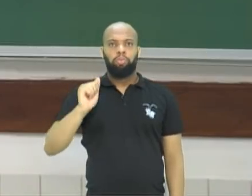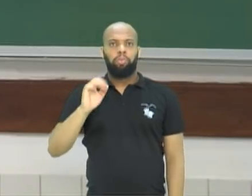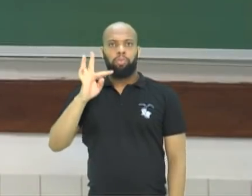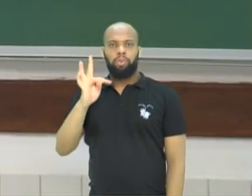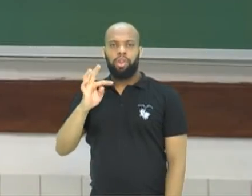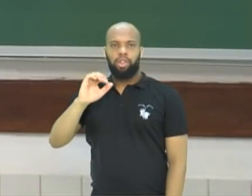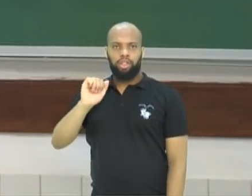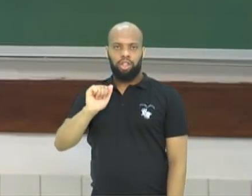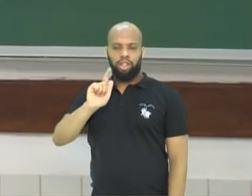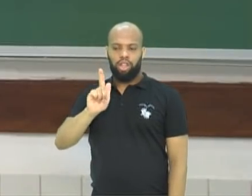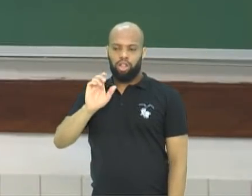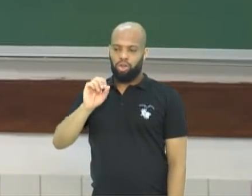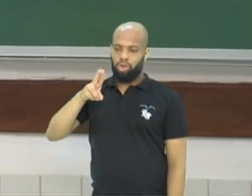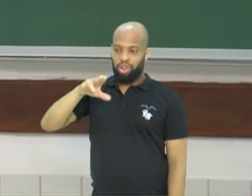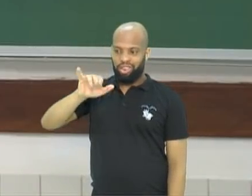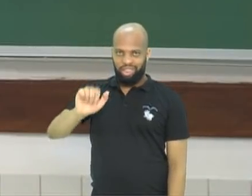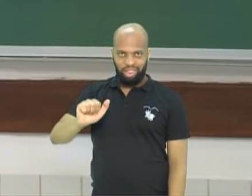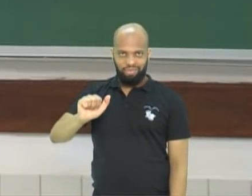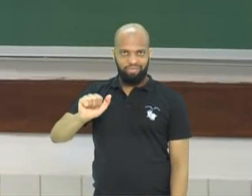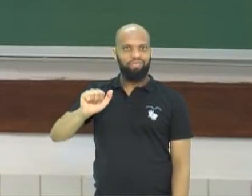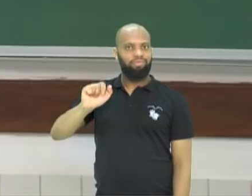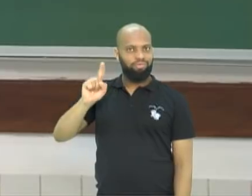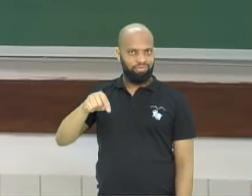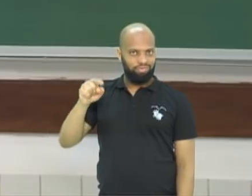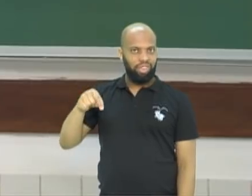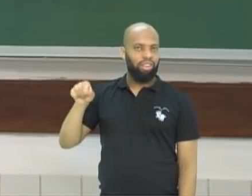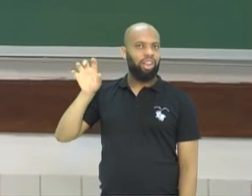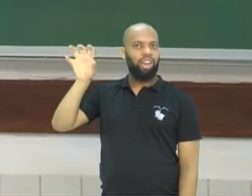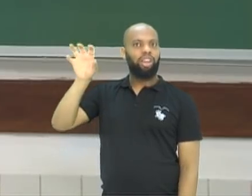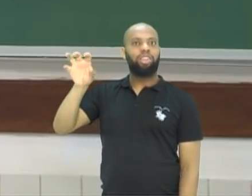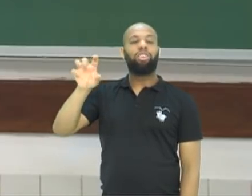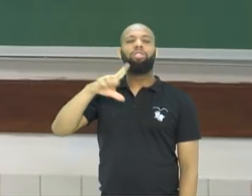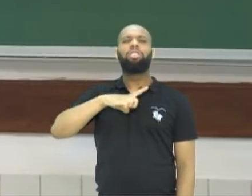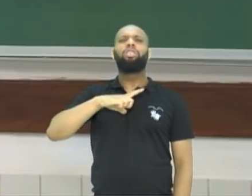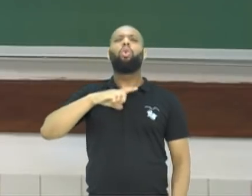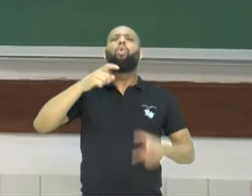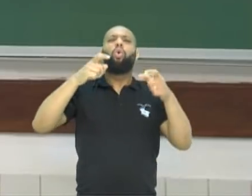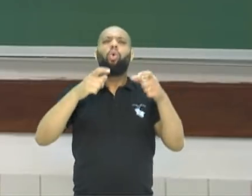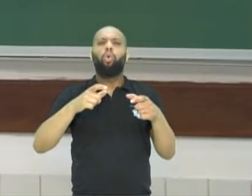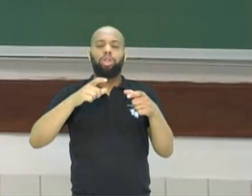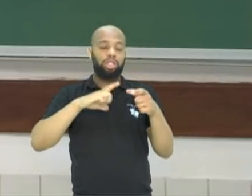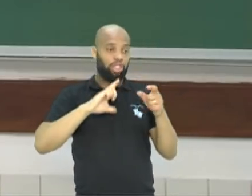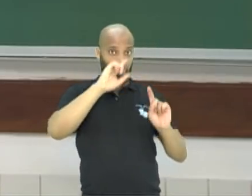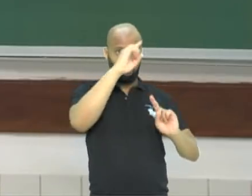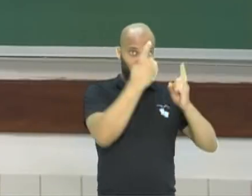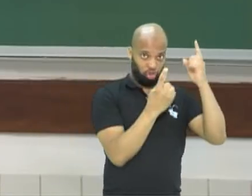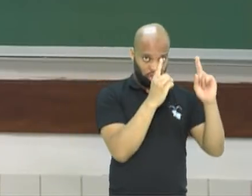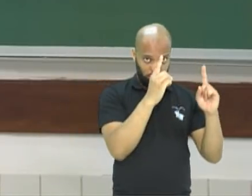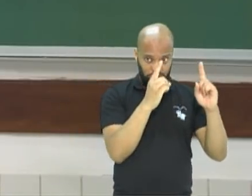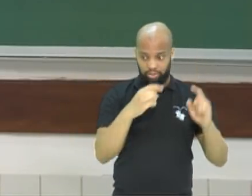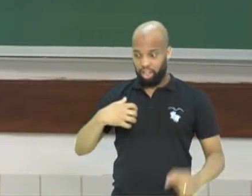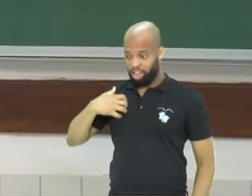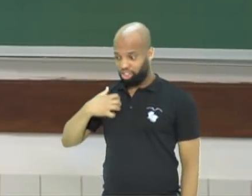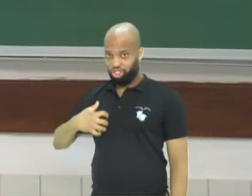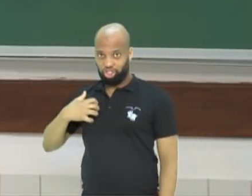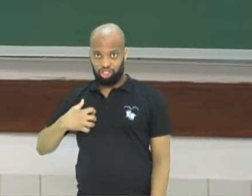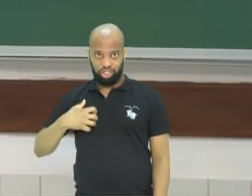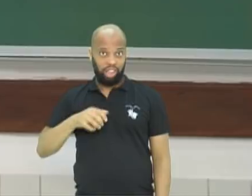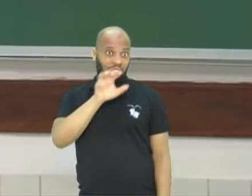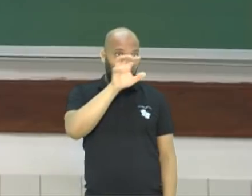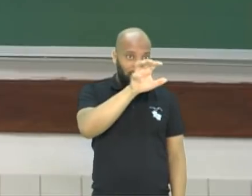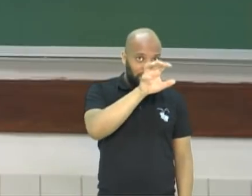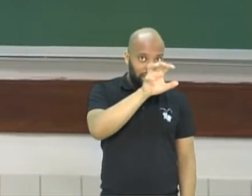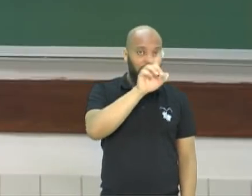naquela região, a Patagônia fica entre o Chile e a Argentina. Então, ele